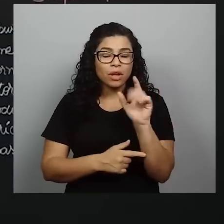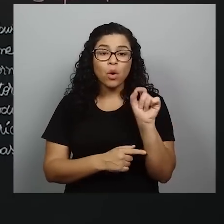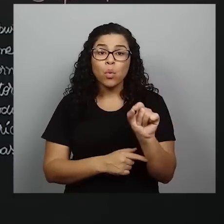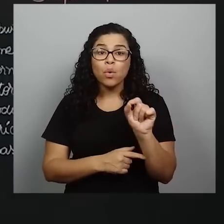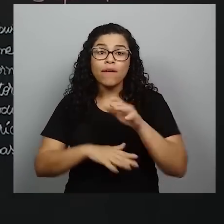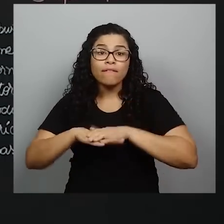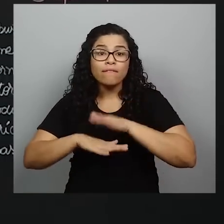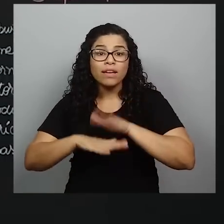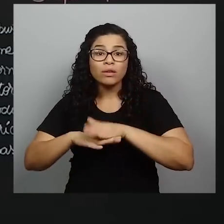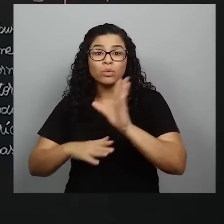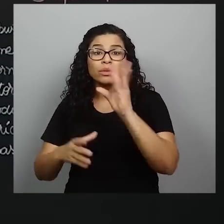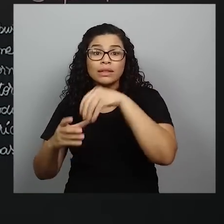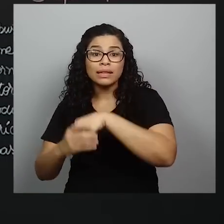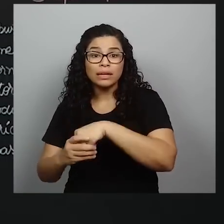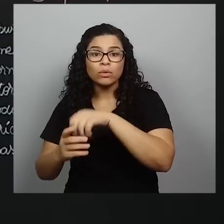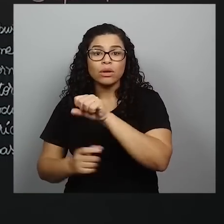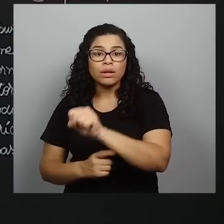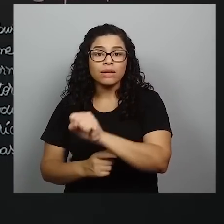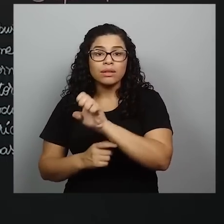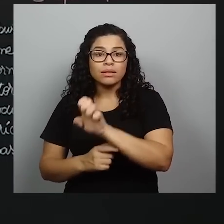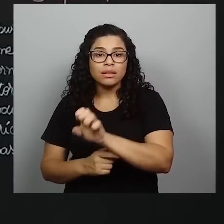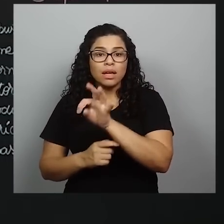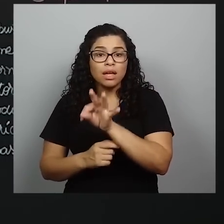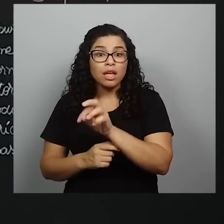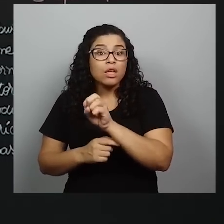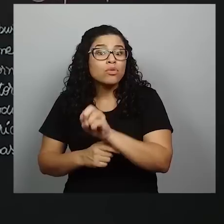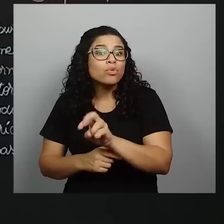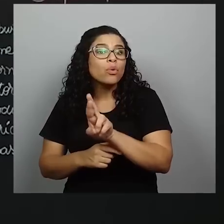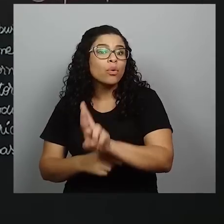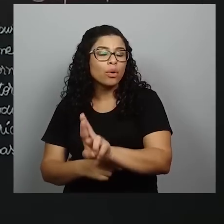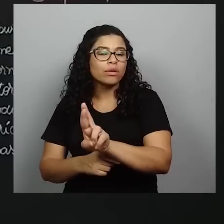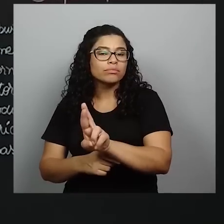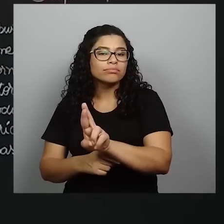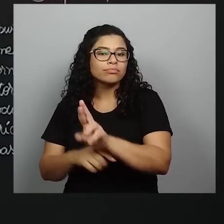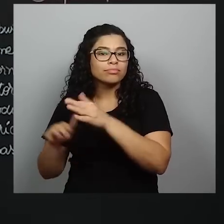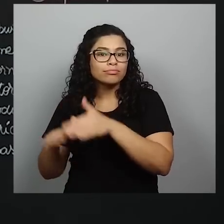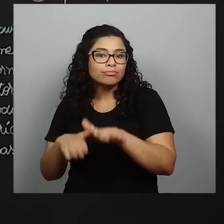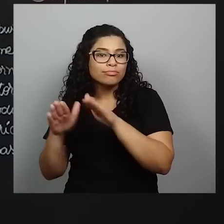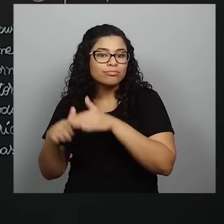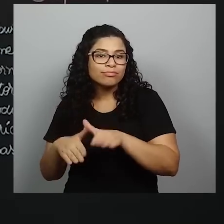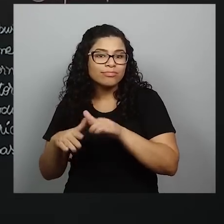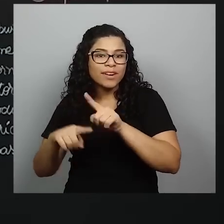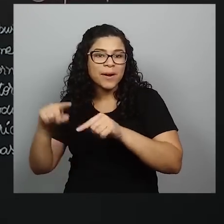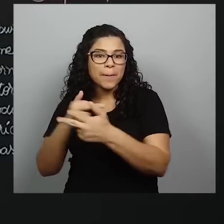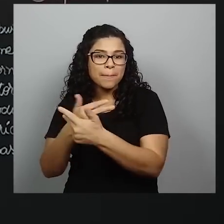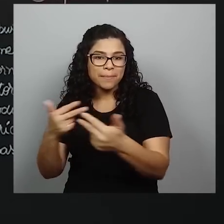que é feito lá no setor primário, no setor da produção da matéria-prima, e